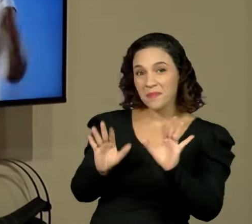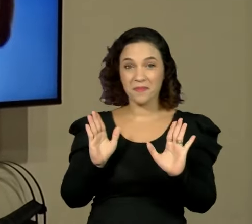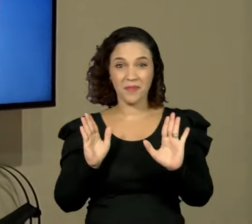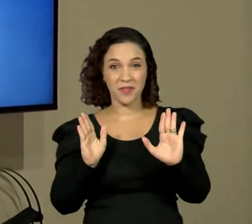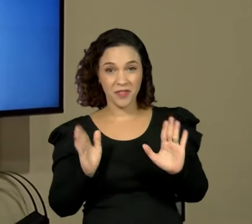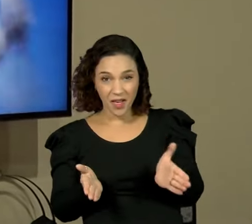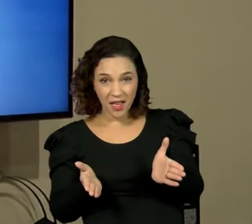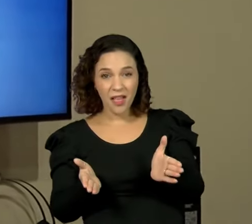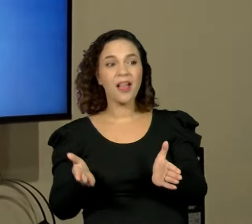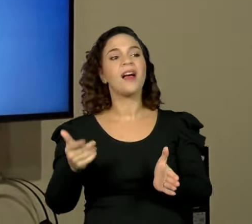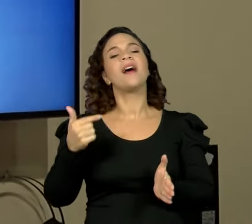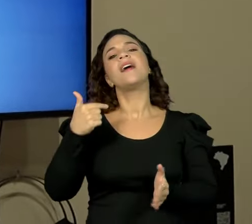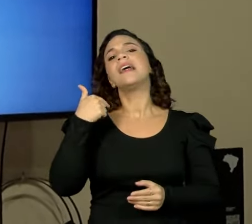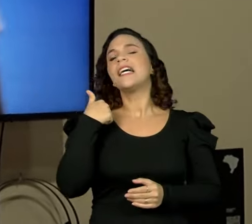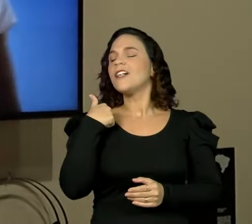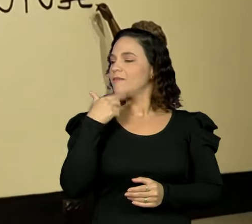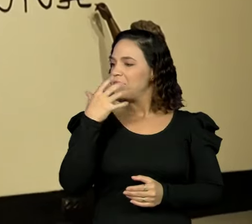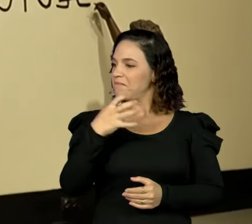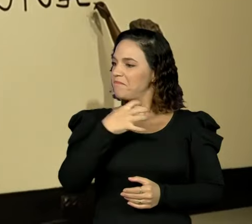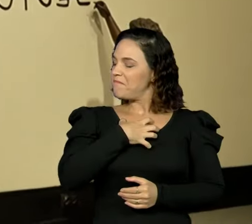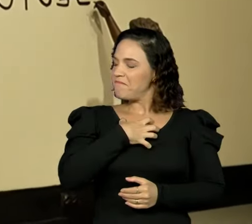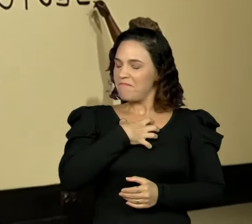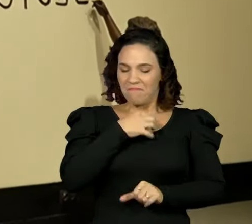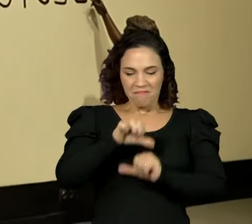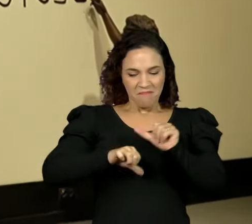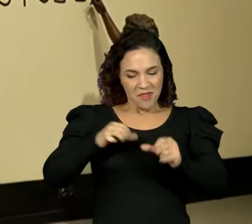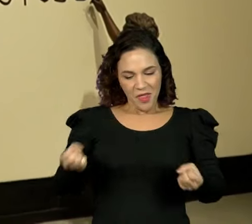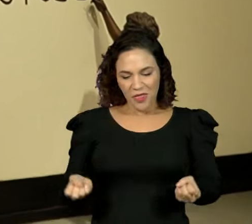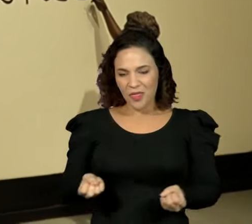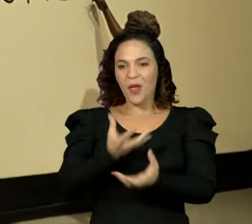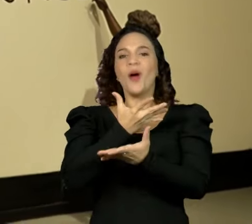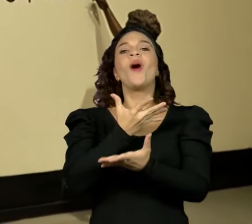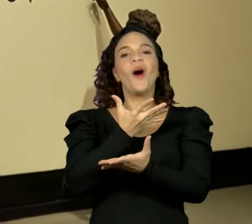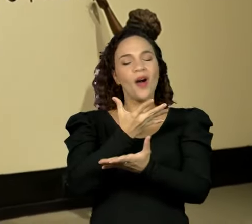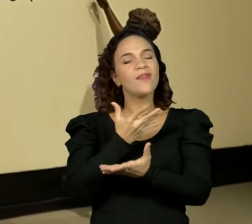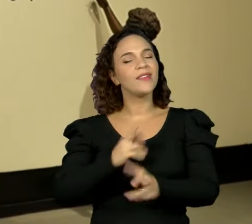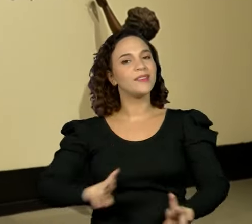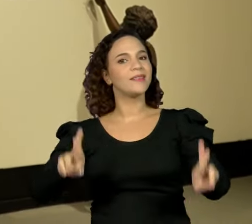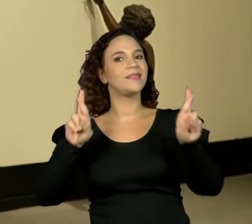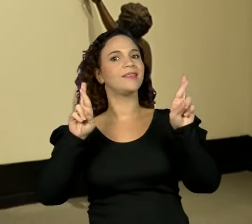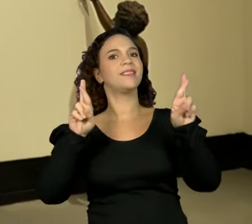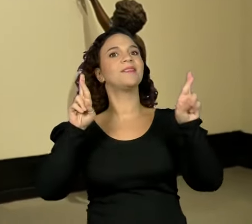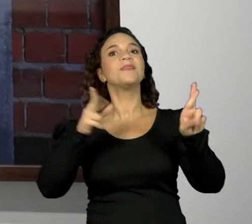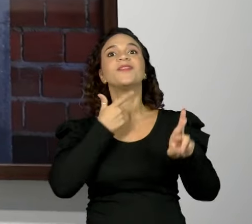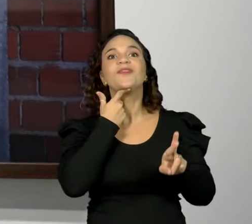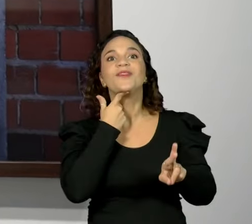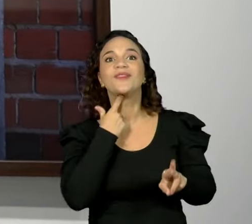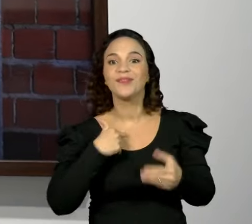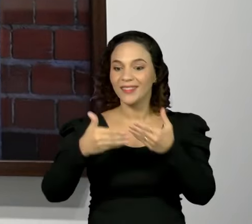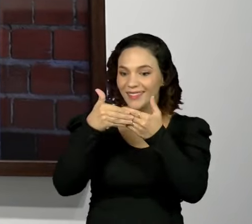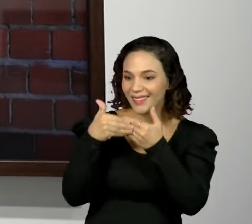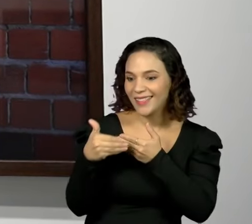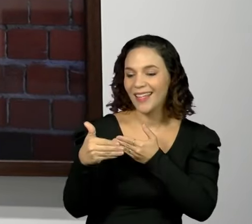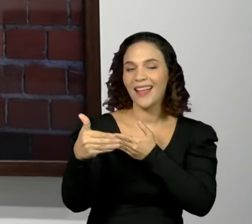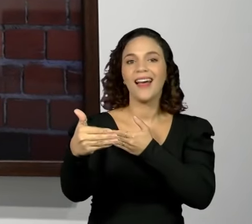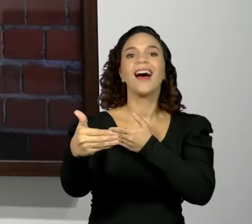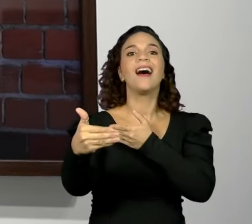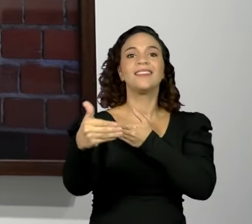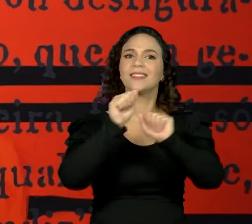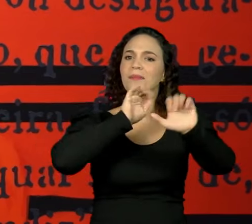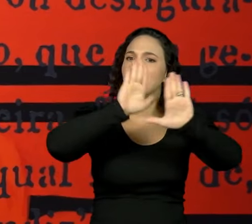saio daqui completamente renovado e com a esperança, com o desejo, né, assim, com muita vontade de que